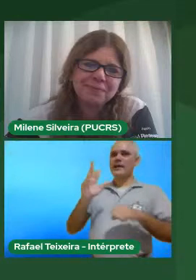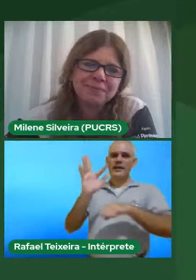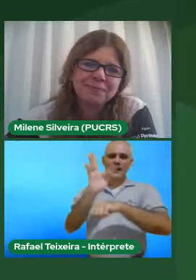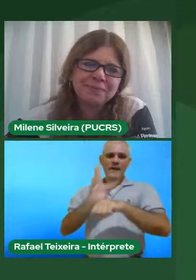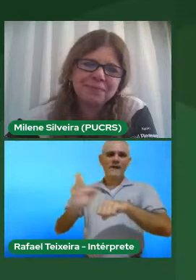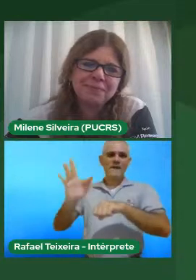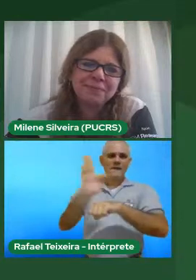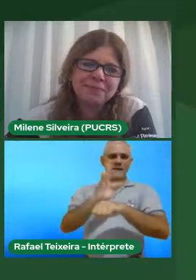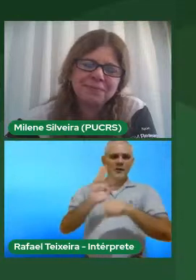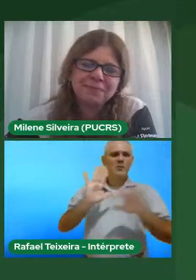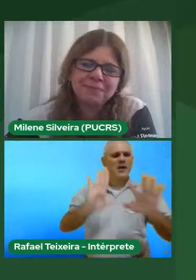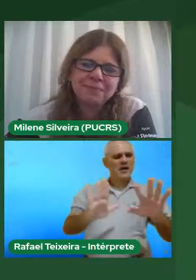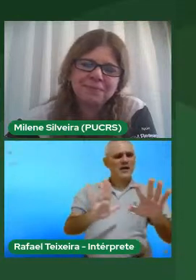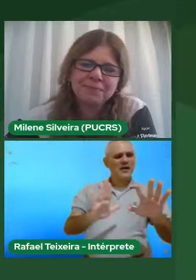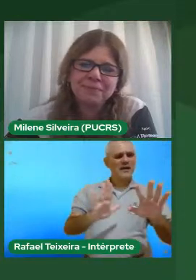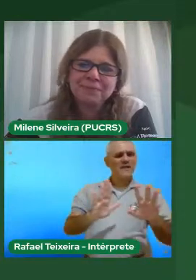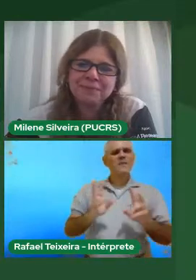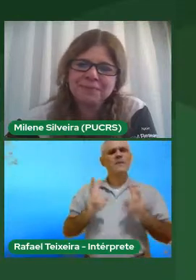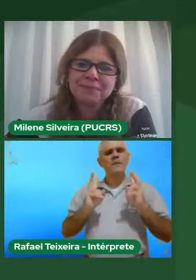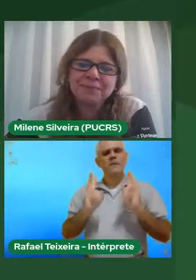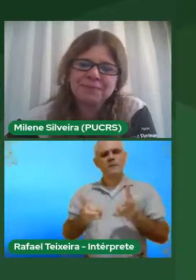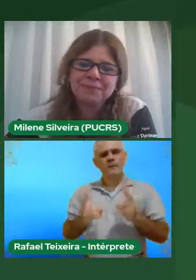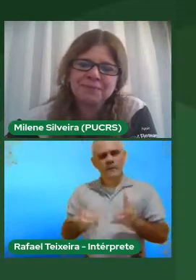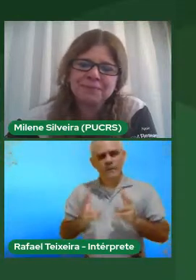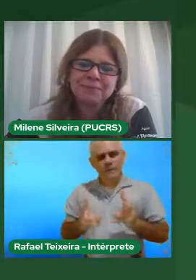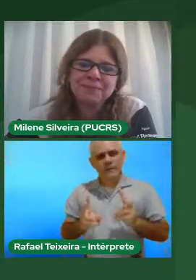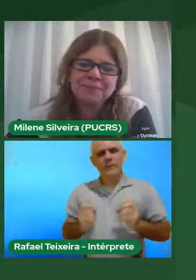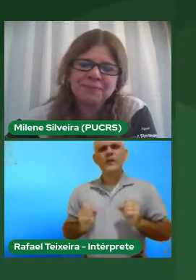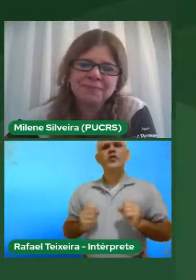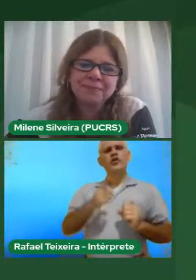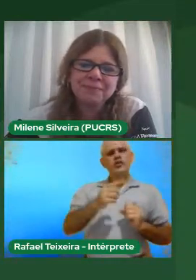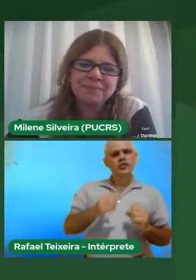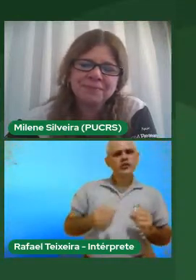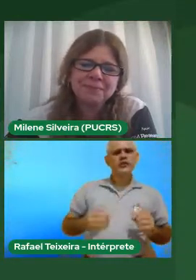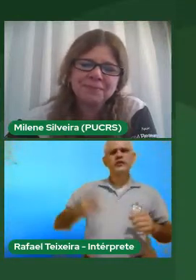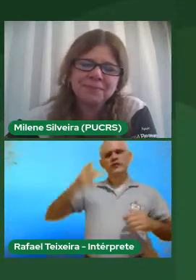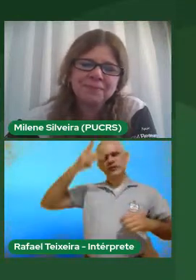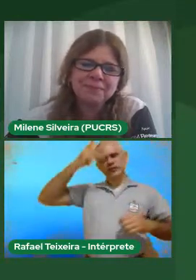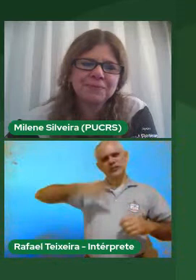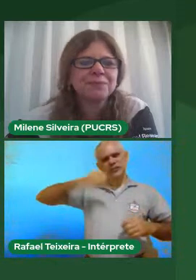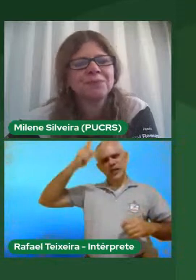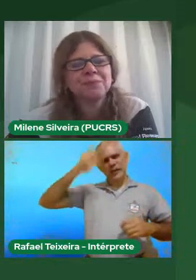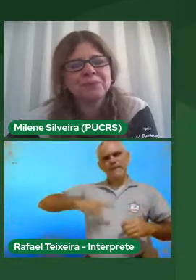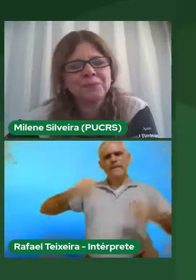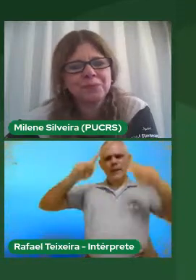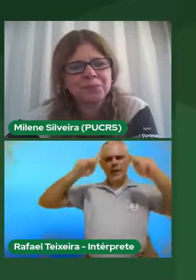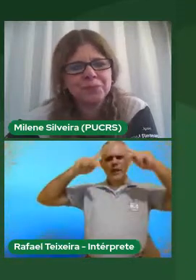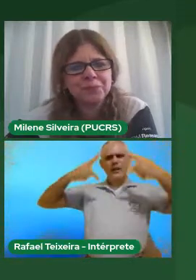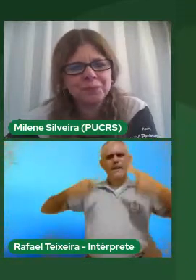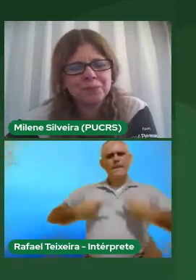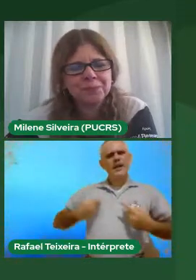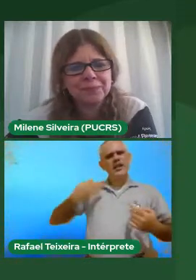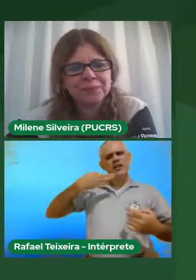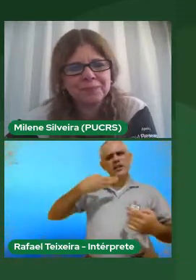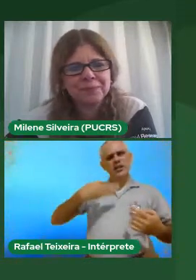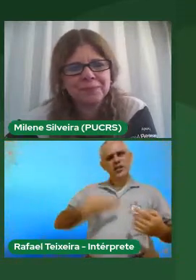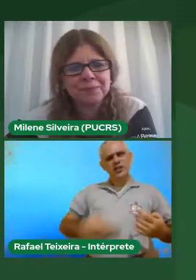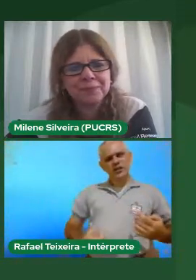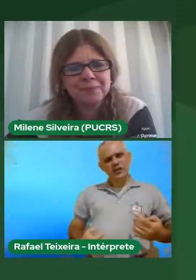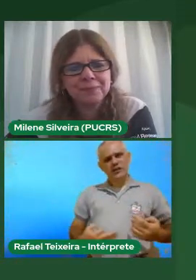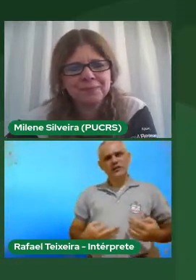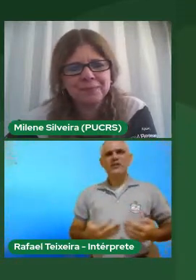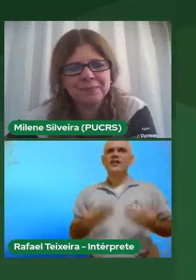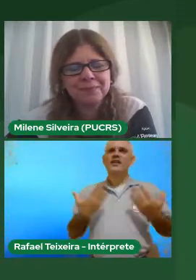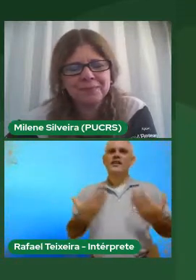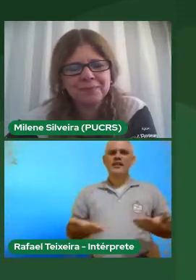de artigo. Eu acho que isso fala muito sobre a personalidade dela e sobre como ela sempre traz leveza a tudo